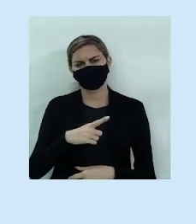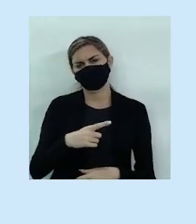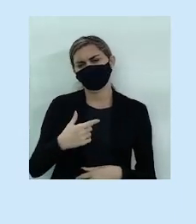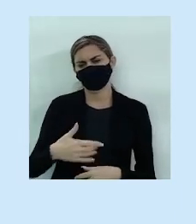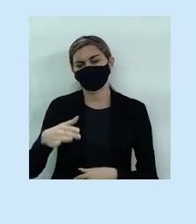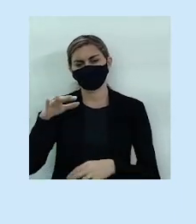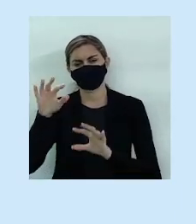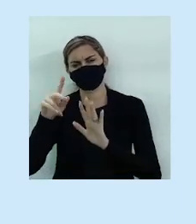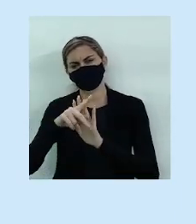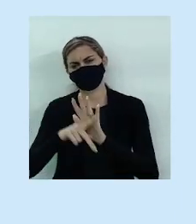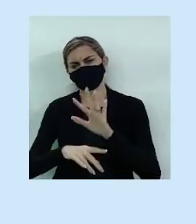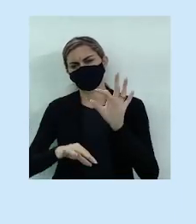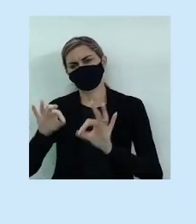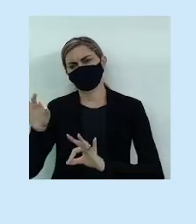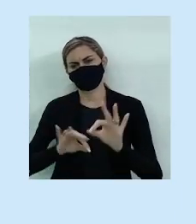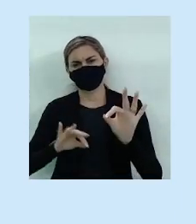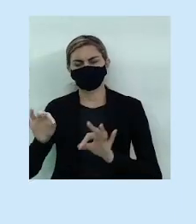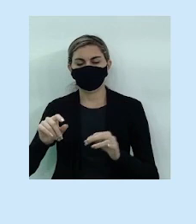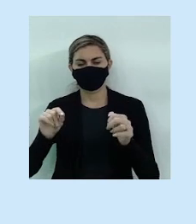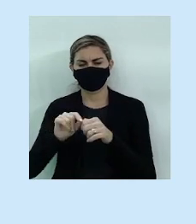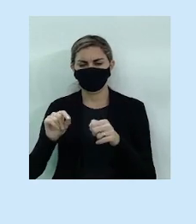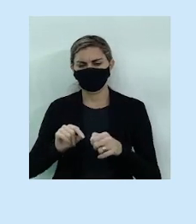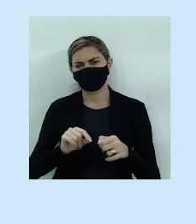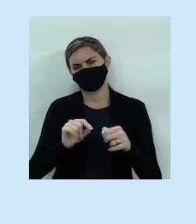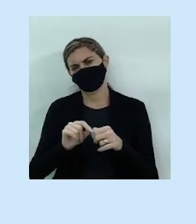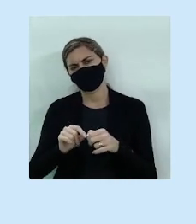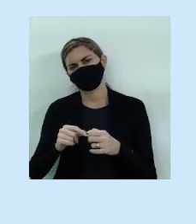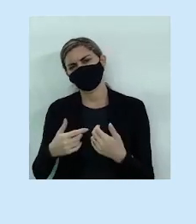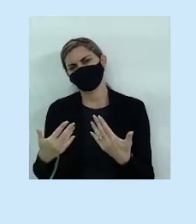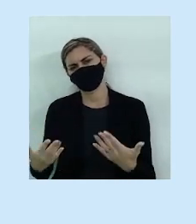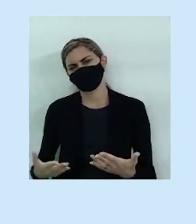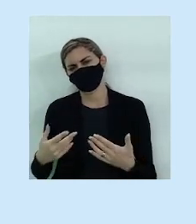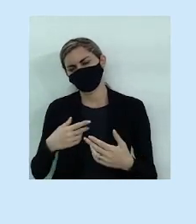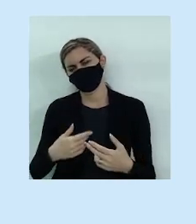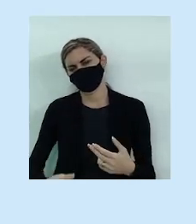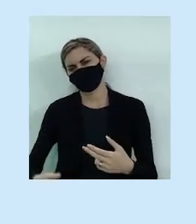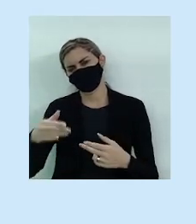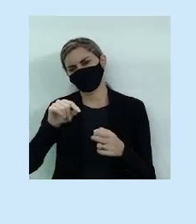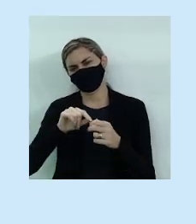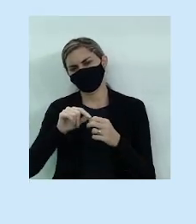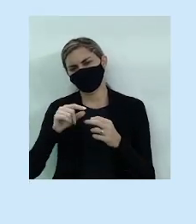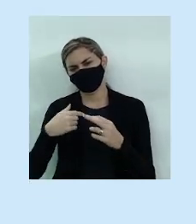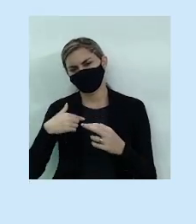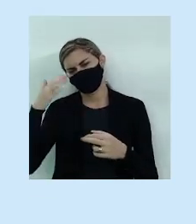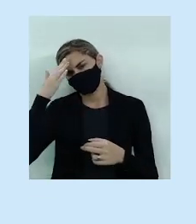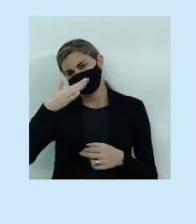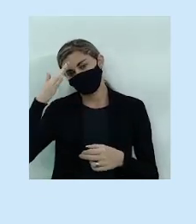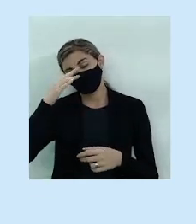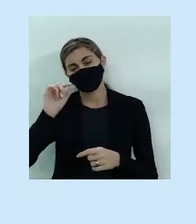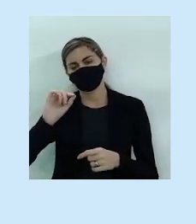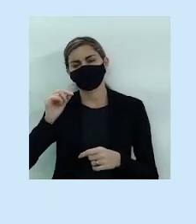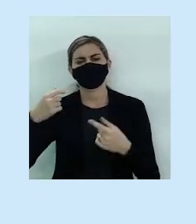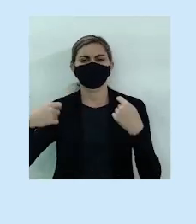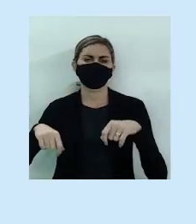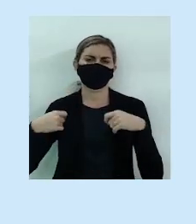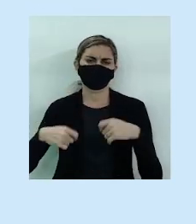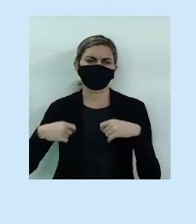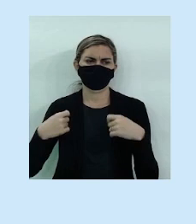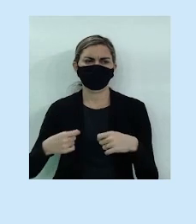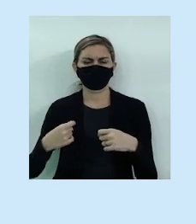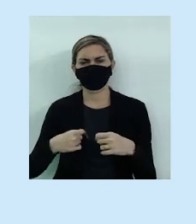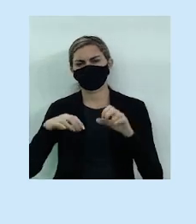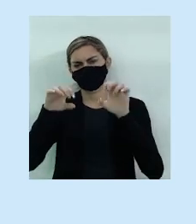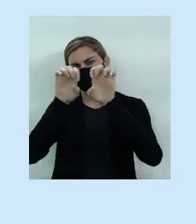vai planejar a execução dessas atividades. Então isso vai fazer a gente entender o que é que a gente precisa